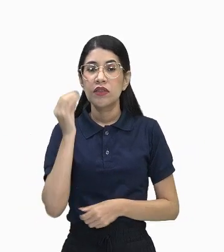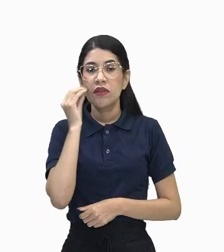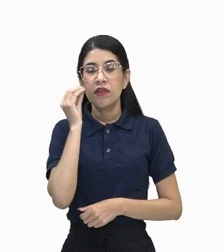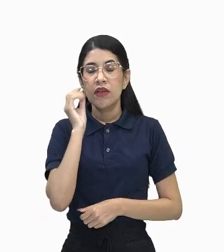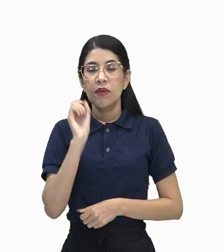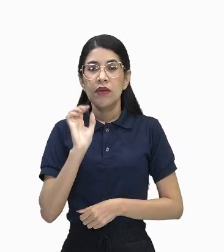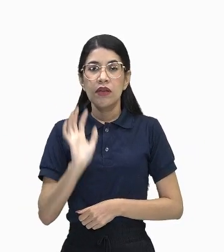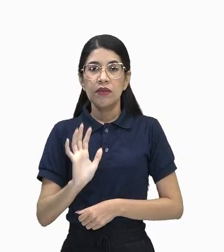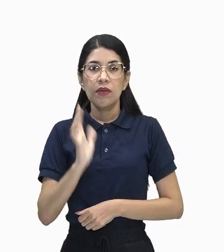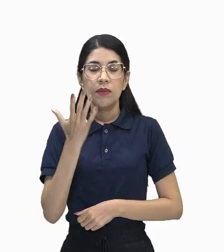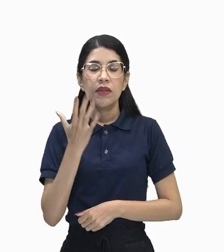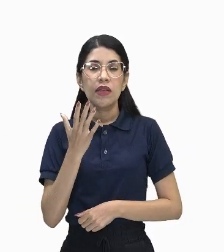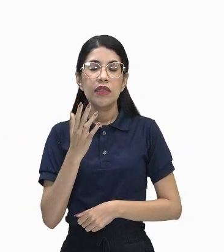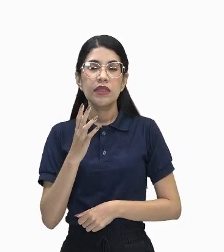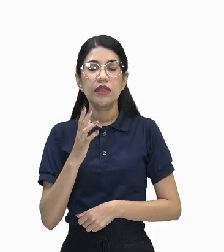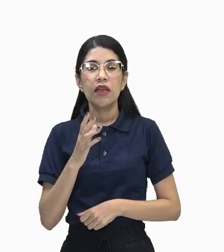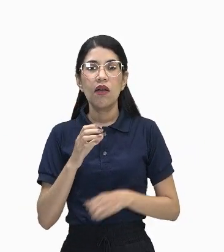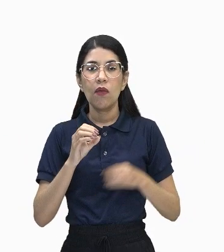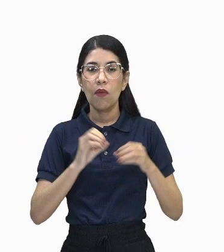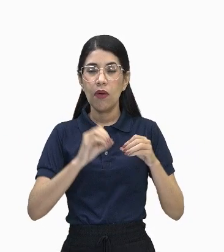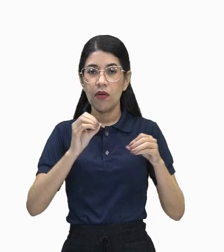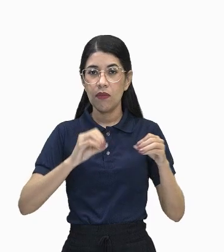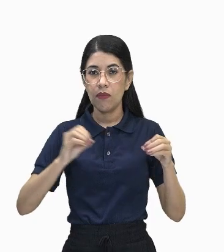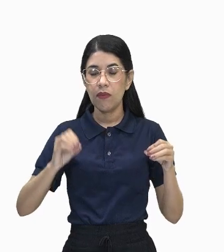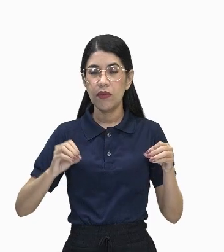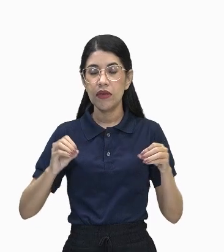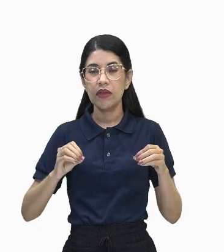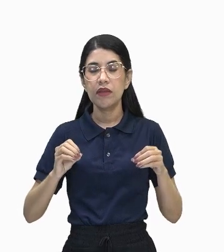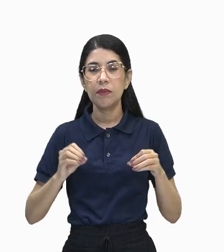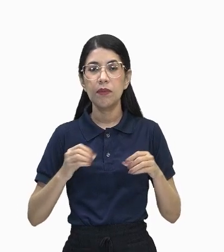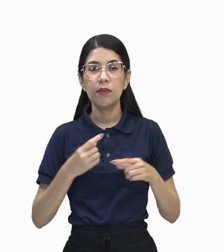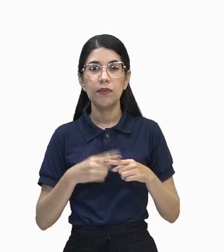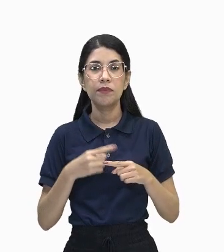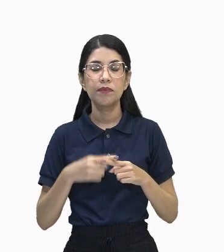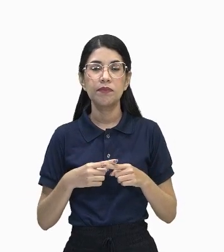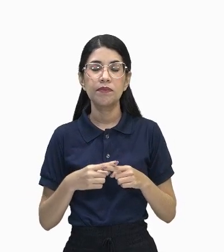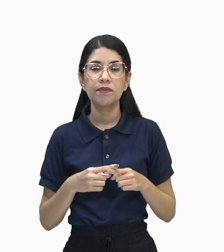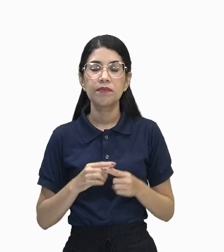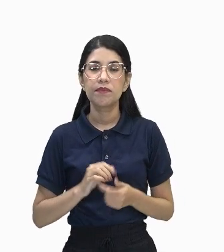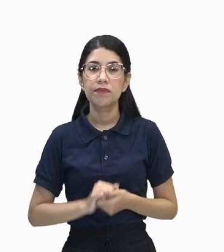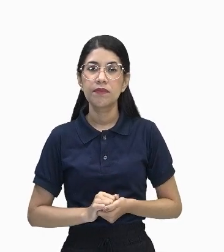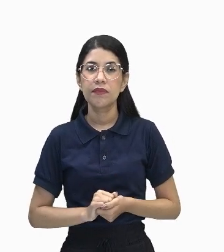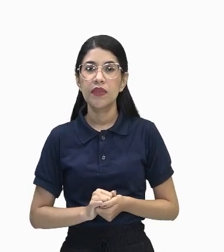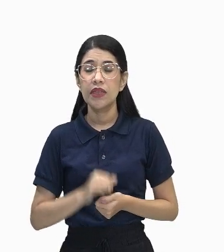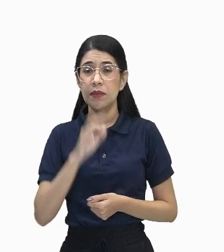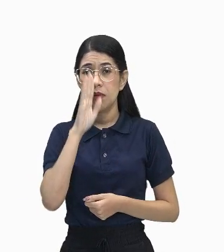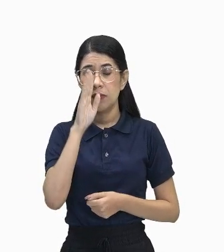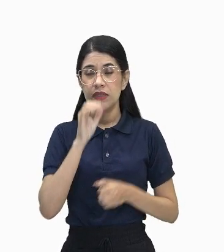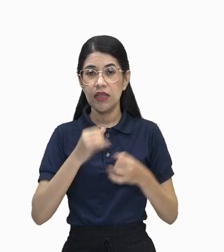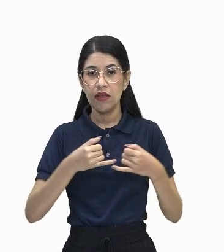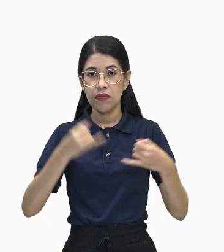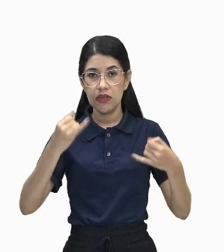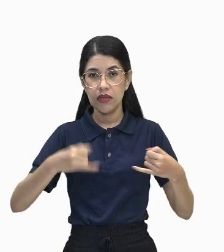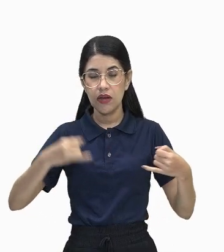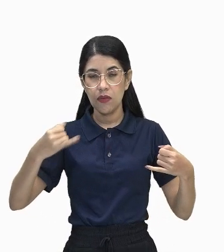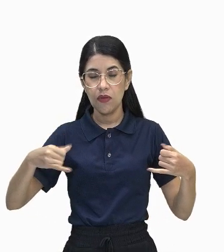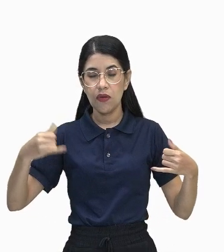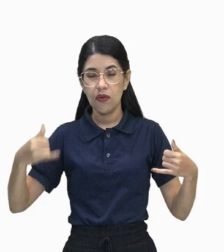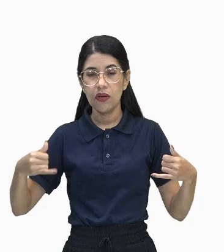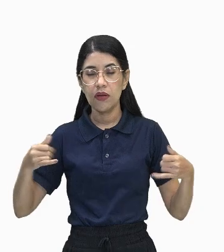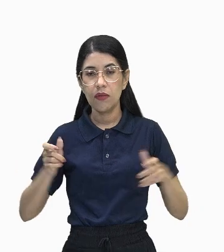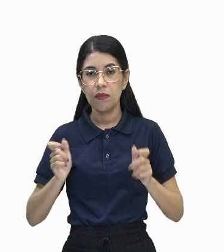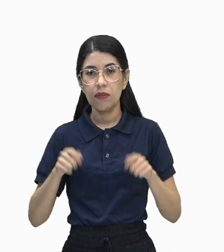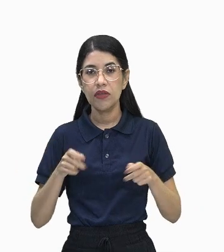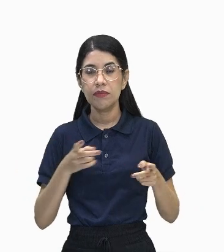que acontece, né, com ondas mecânicas, porque nas ondas mecânicas, principalmente nas que se propagam por cordas, nós